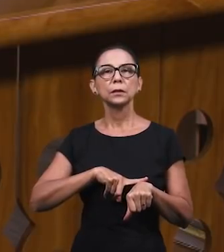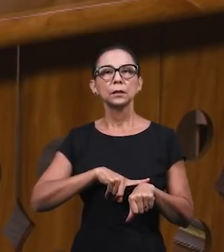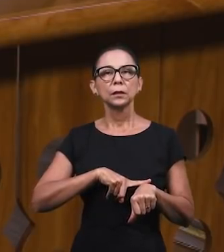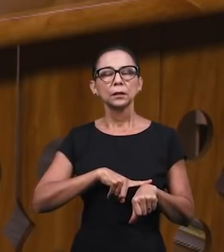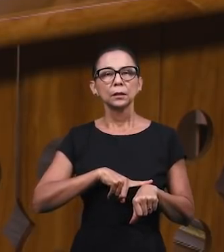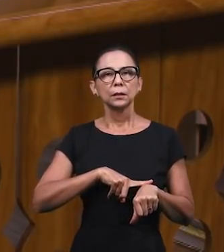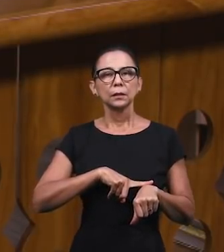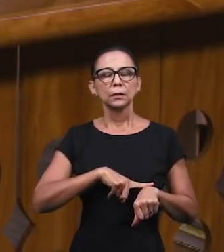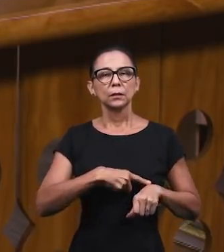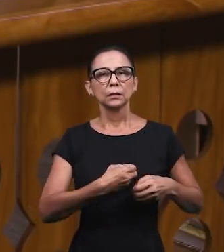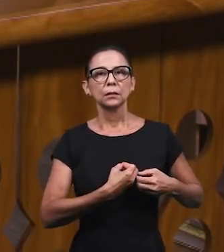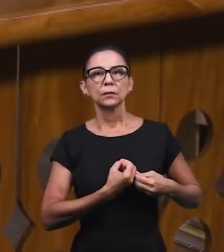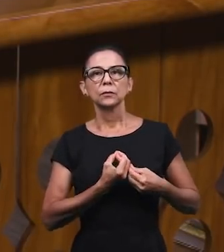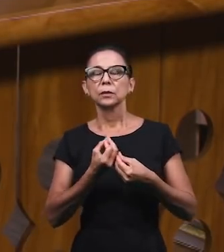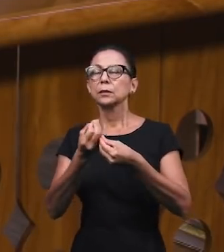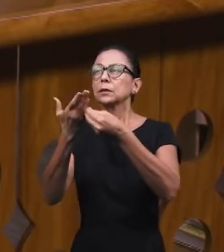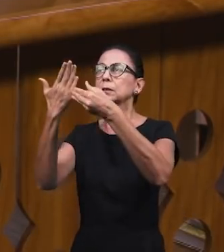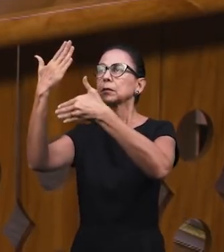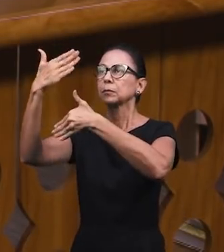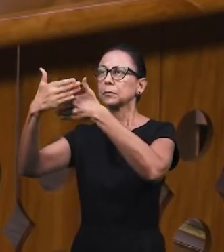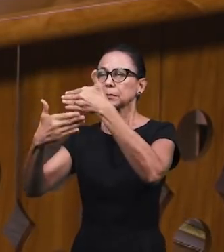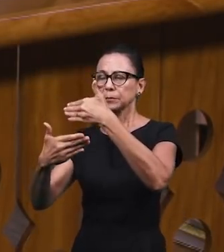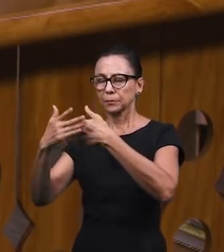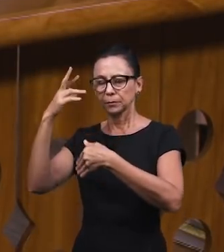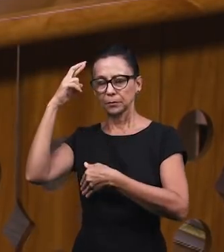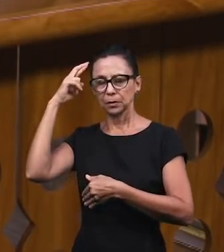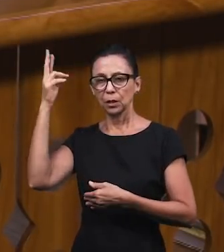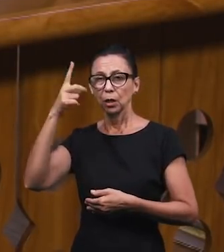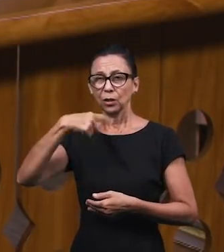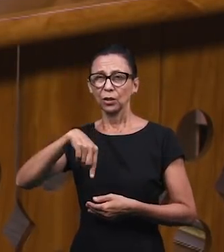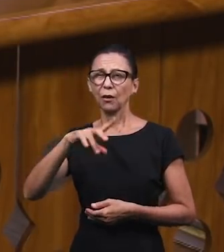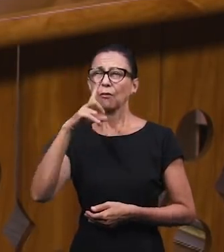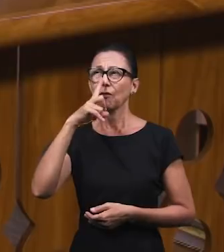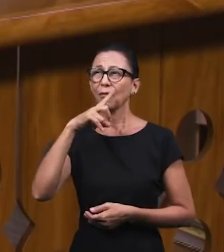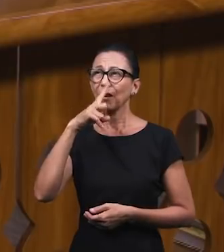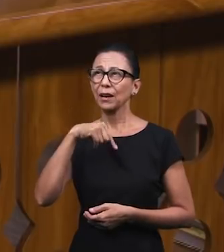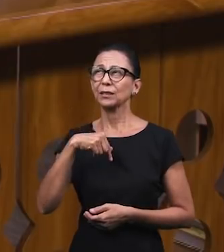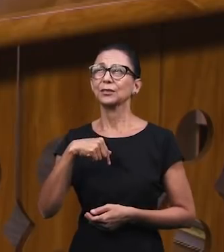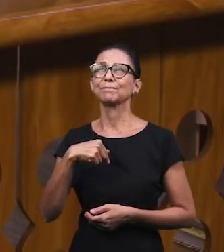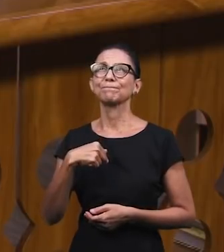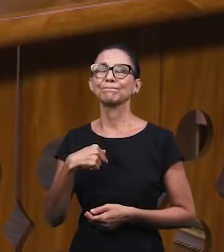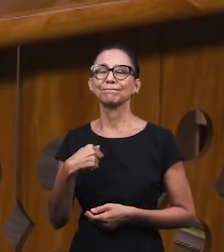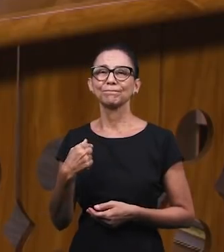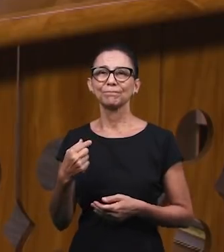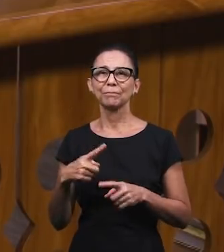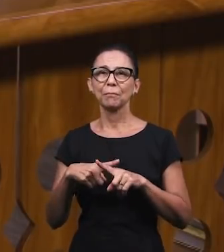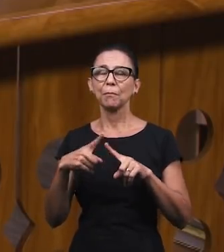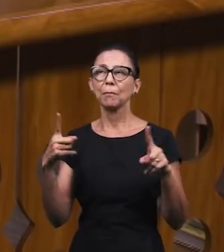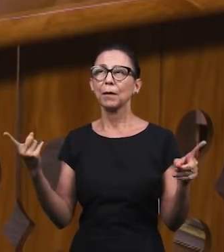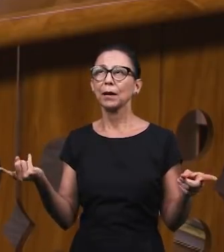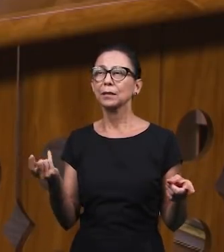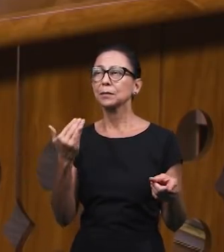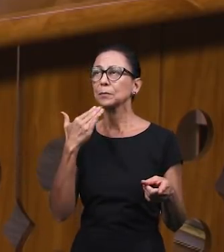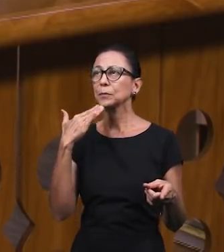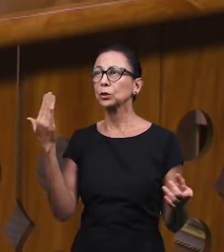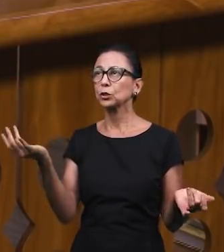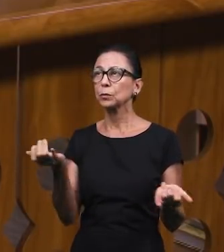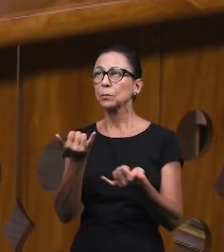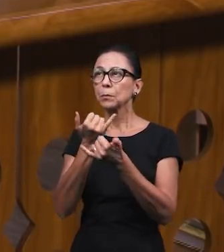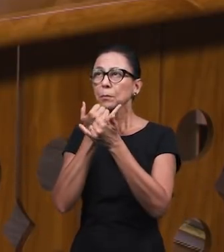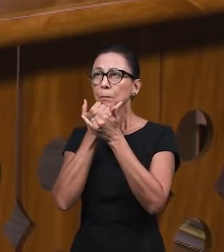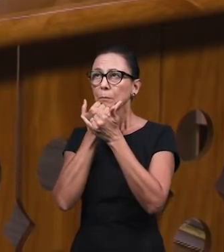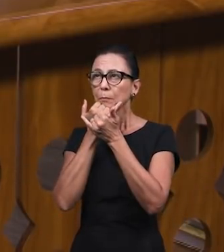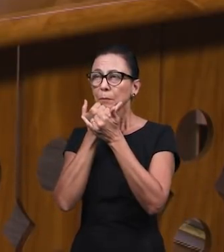instante, as nossas vidas na Tua presença. Senhor, falhas imperfeitas, mas suplicamos, Senhor, perdão dos nossos